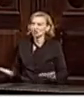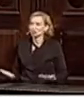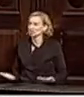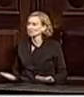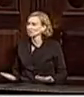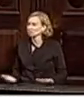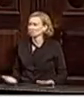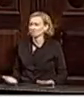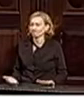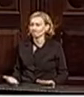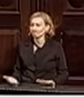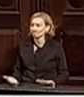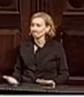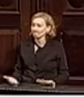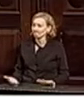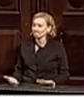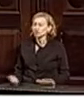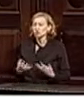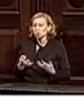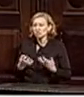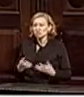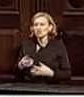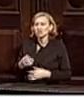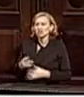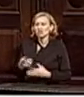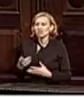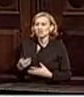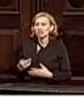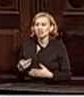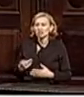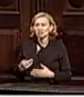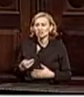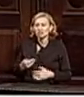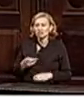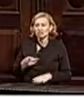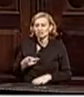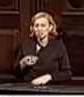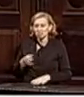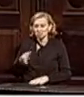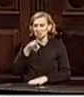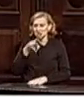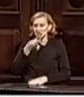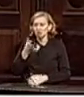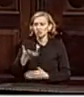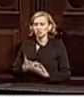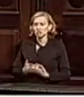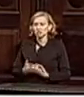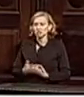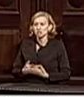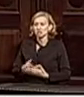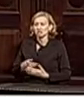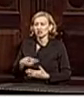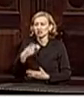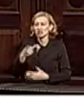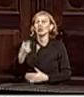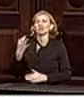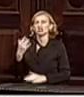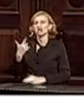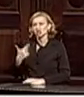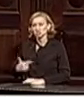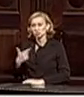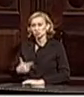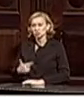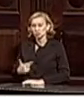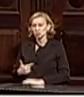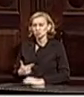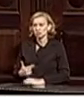ser cessado. Então queria só dar esta minha opinião e dizer uma segunda coisa, que por